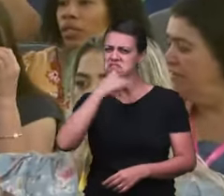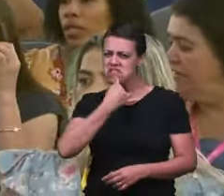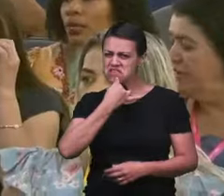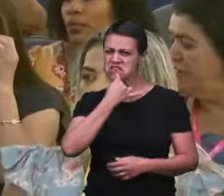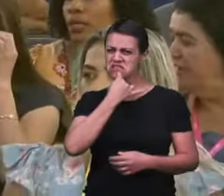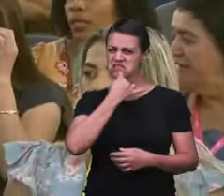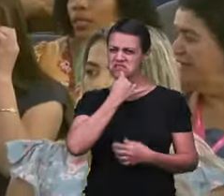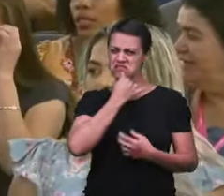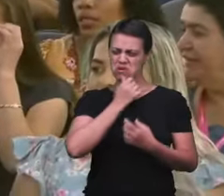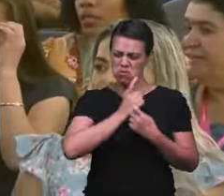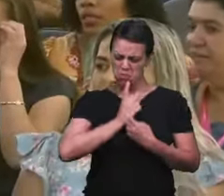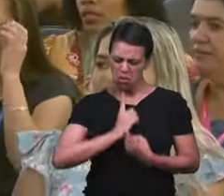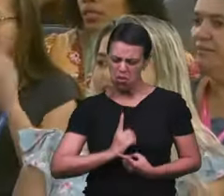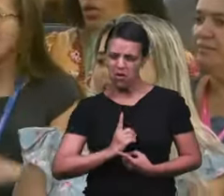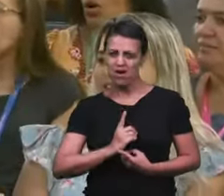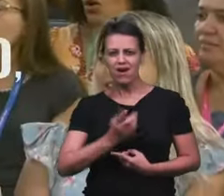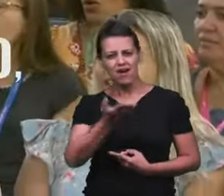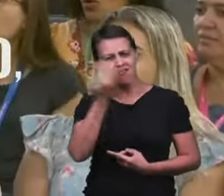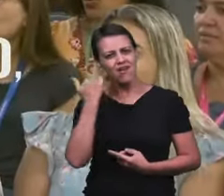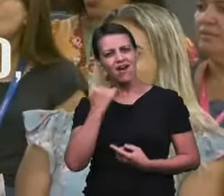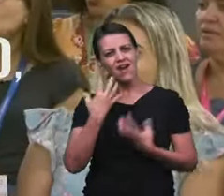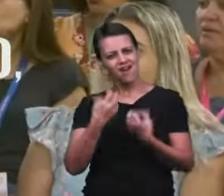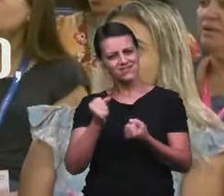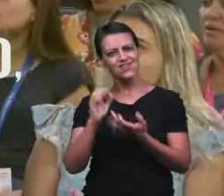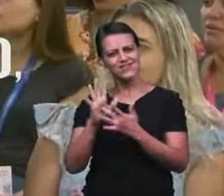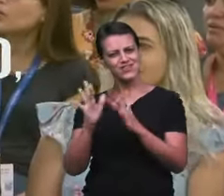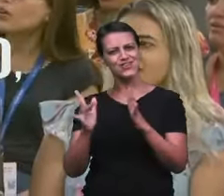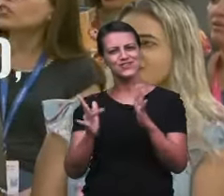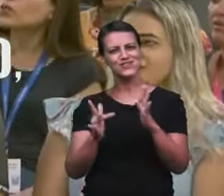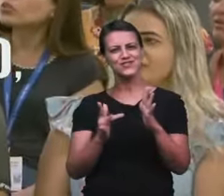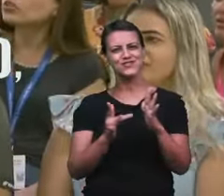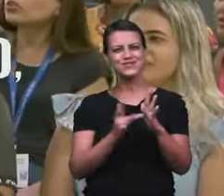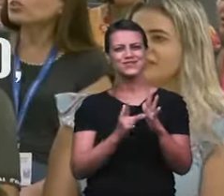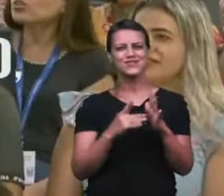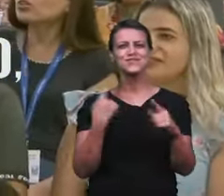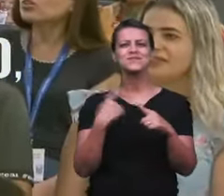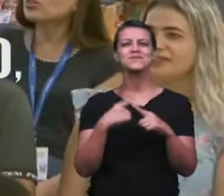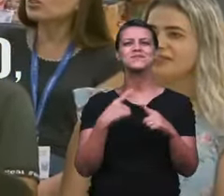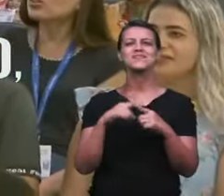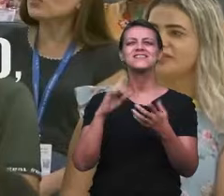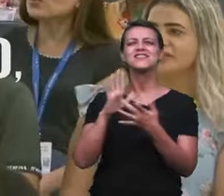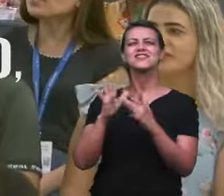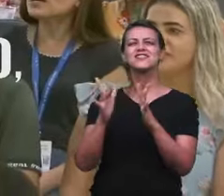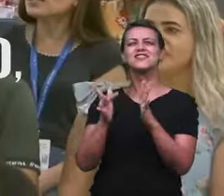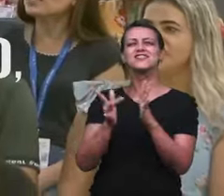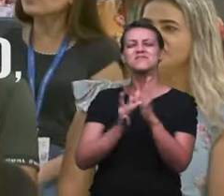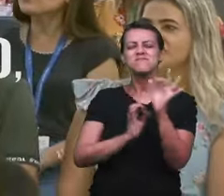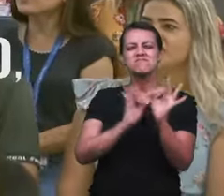Tomai sobre vós meu jugo.